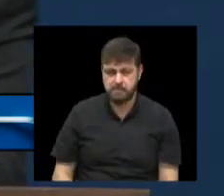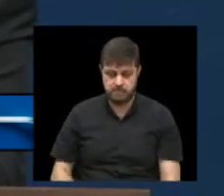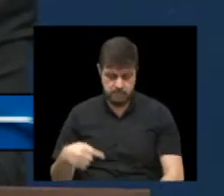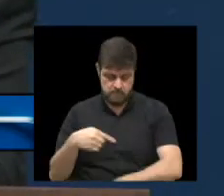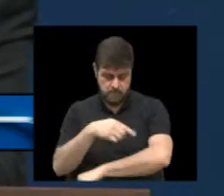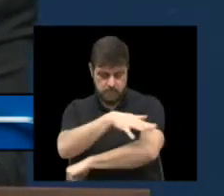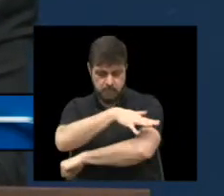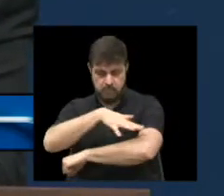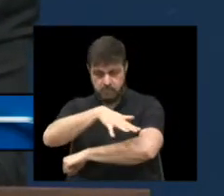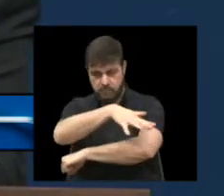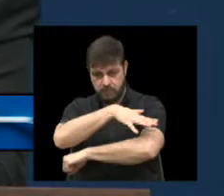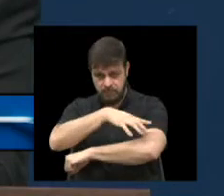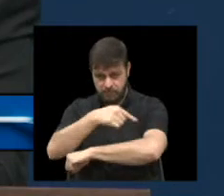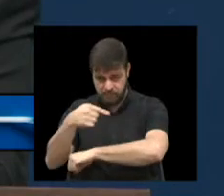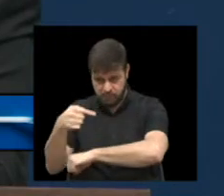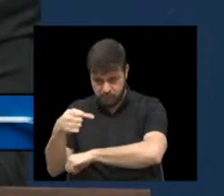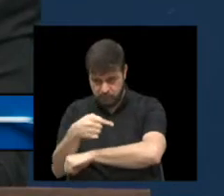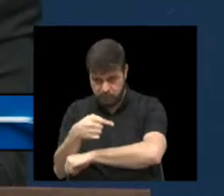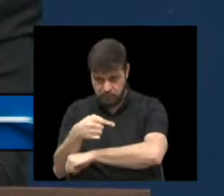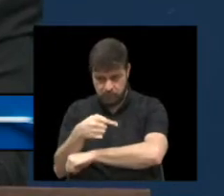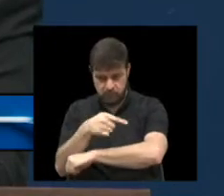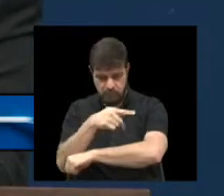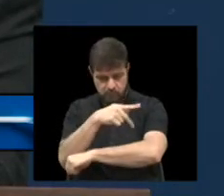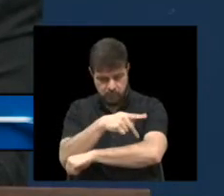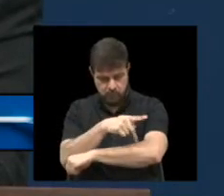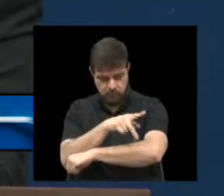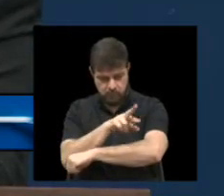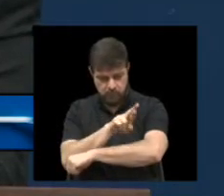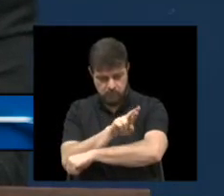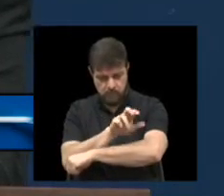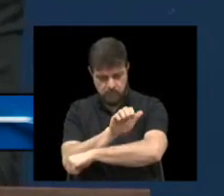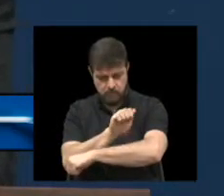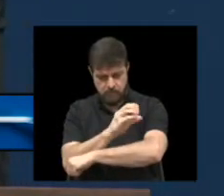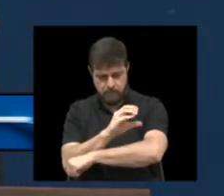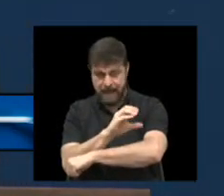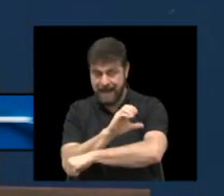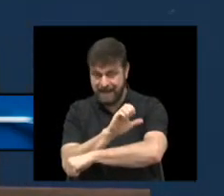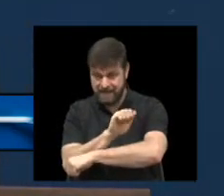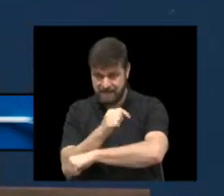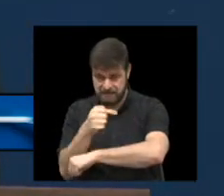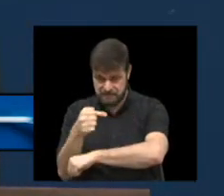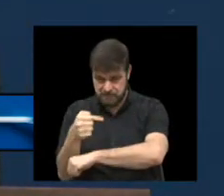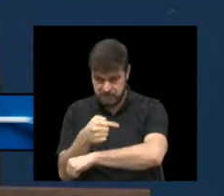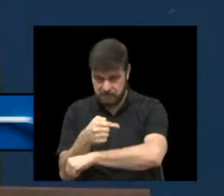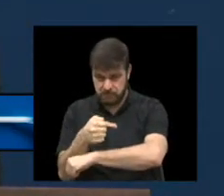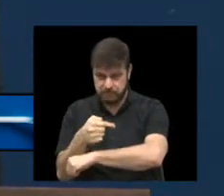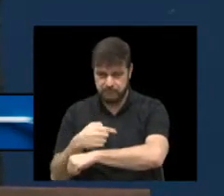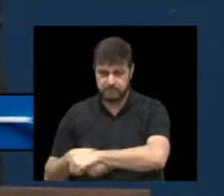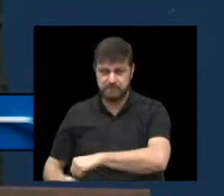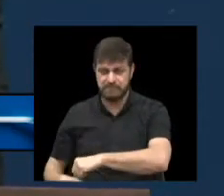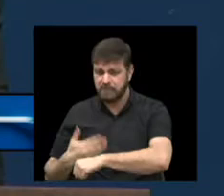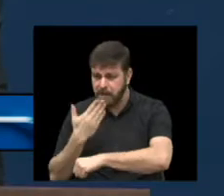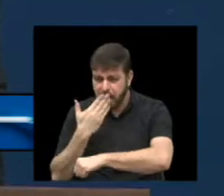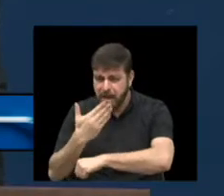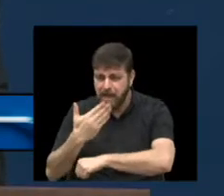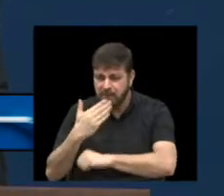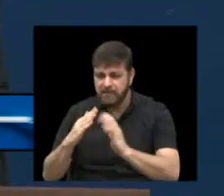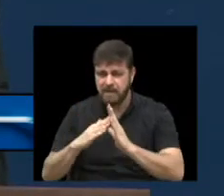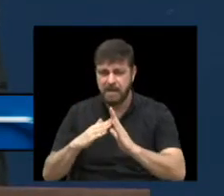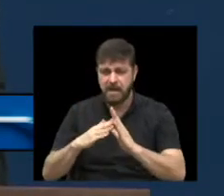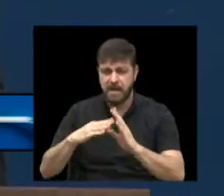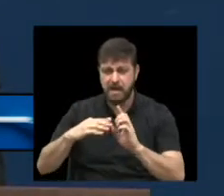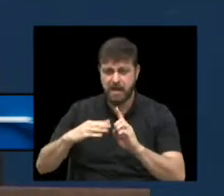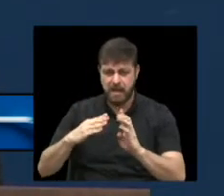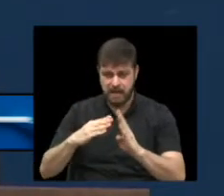praça, senhor vereador, líder de governo, Marcos Bernardelli, esta praça é em frente à Igreja